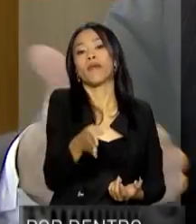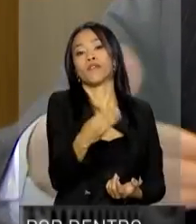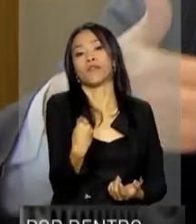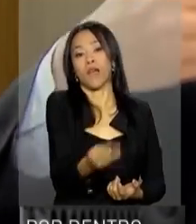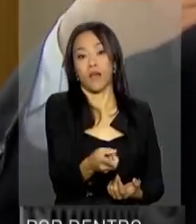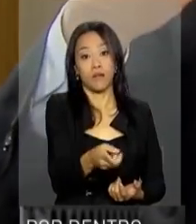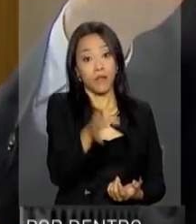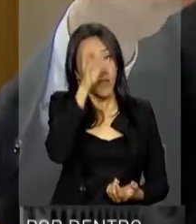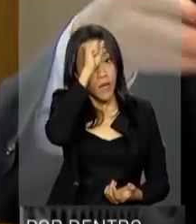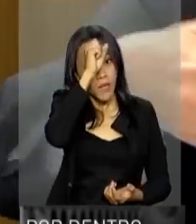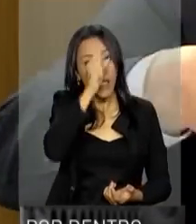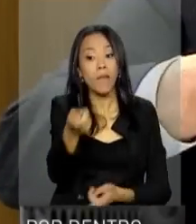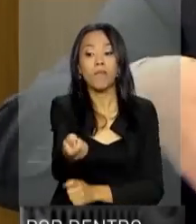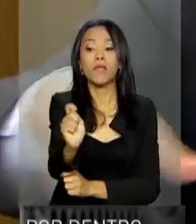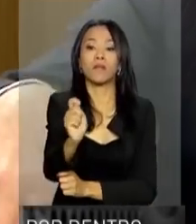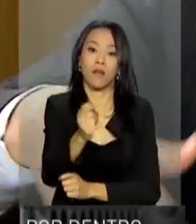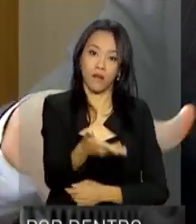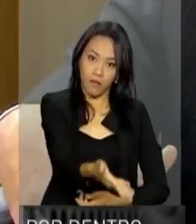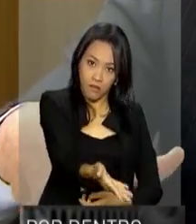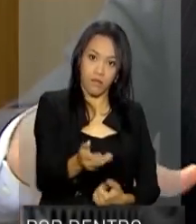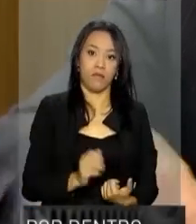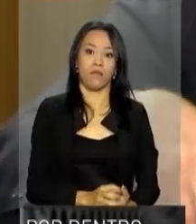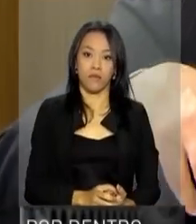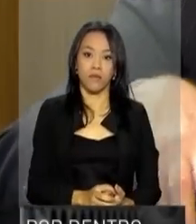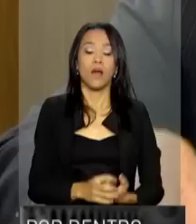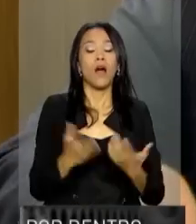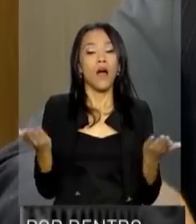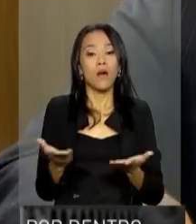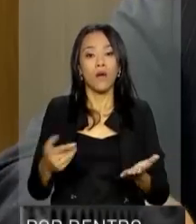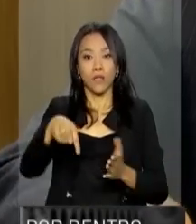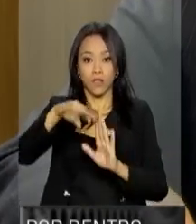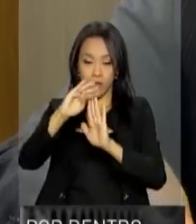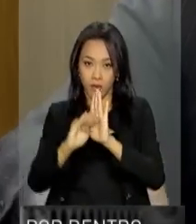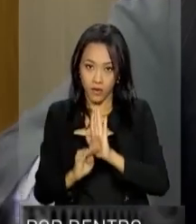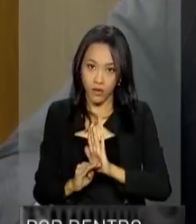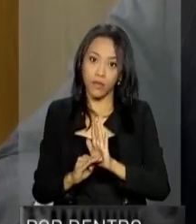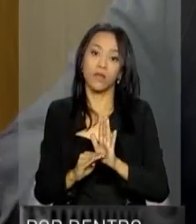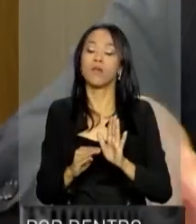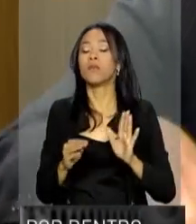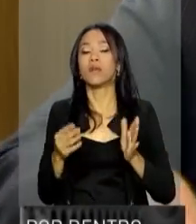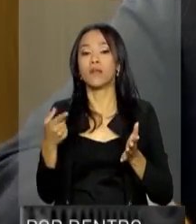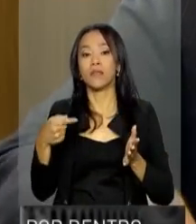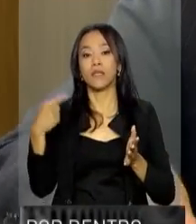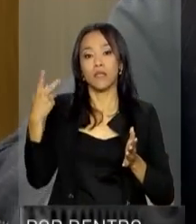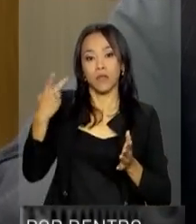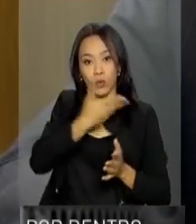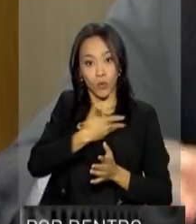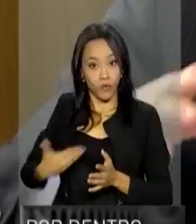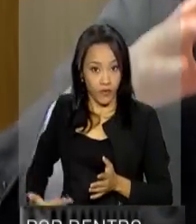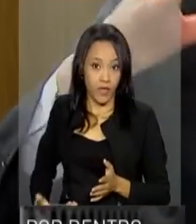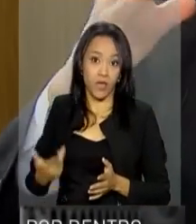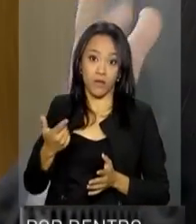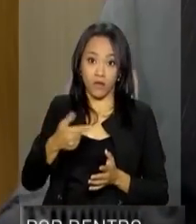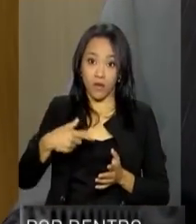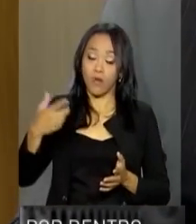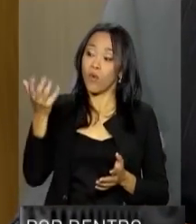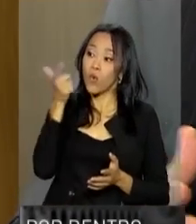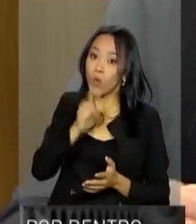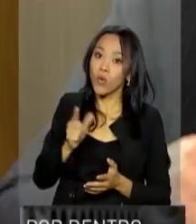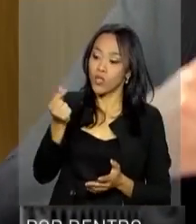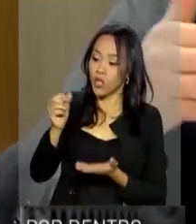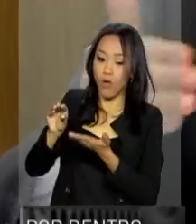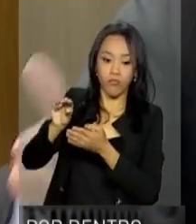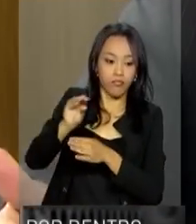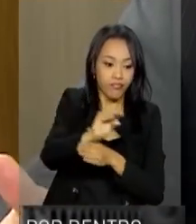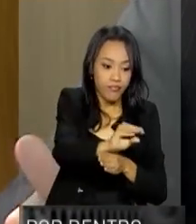as pessoas estão recebendo agora no programa progredir oferta de de microcrédito de emprego estão fazendo um grande acordo